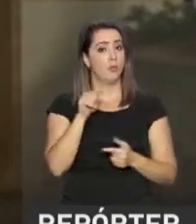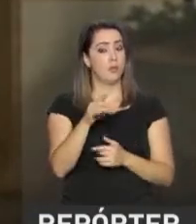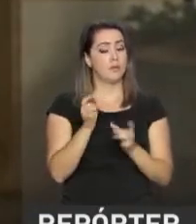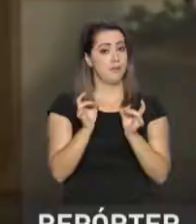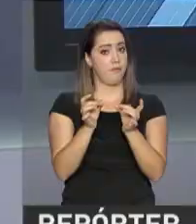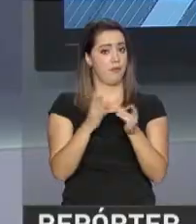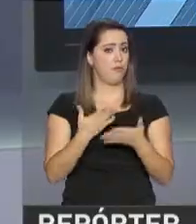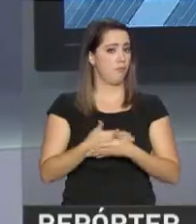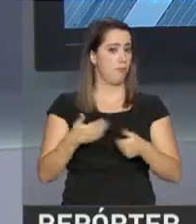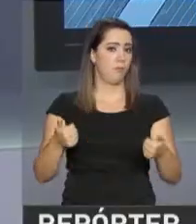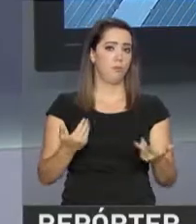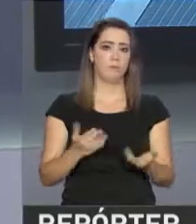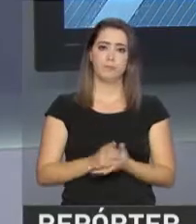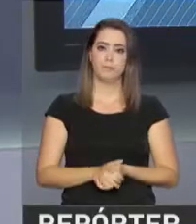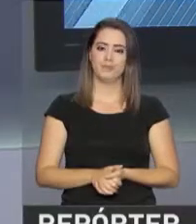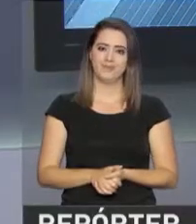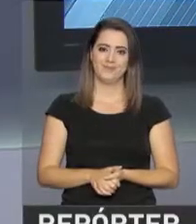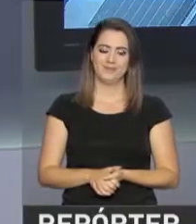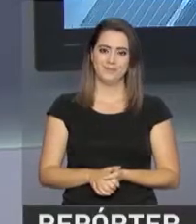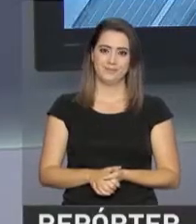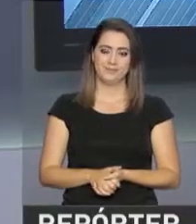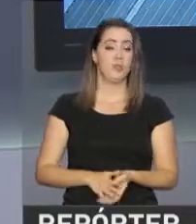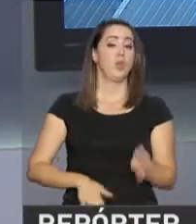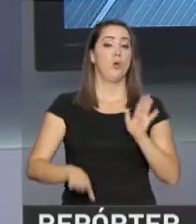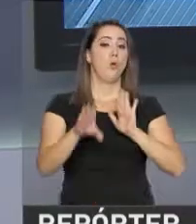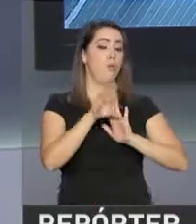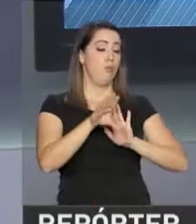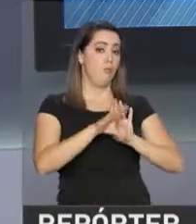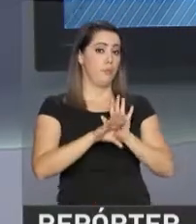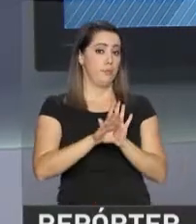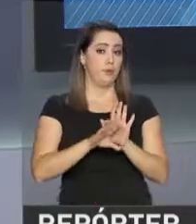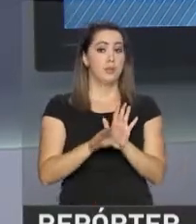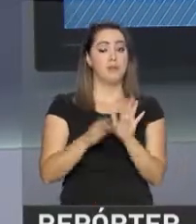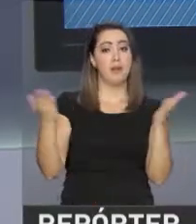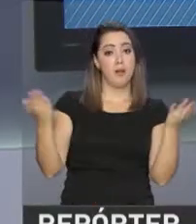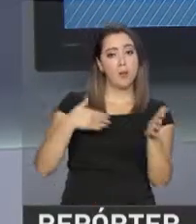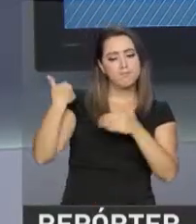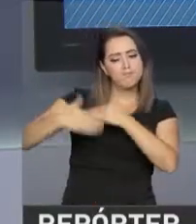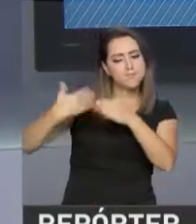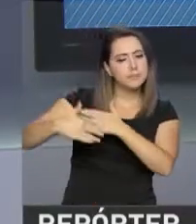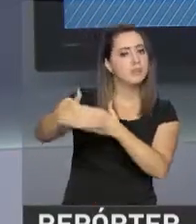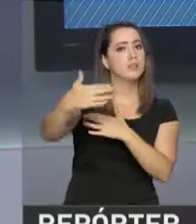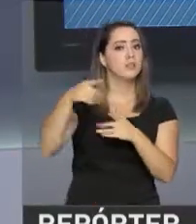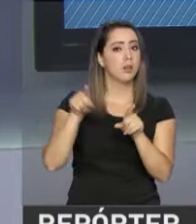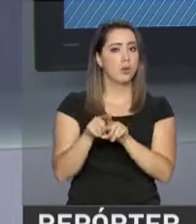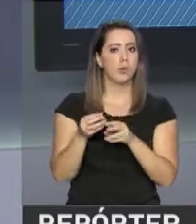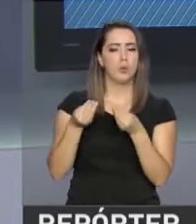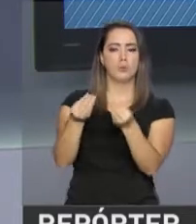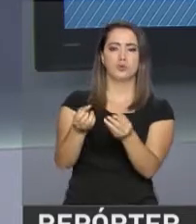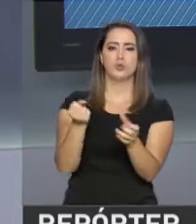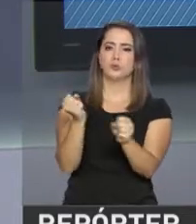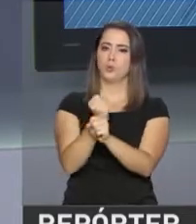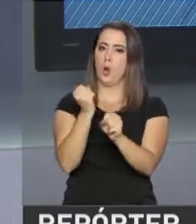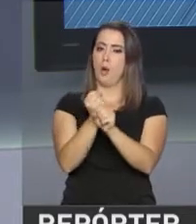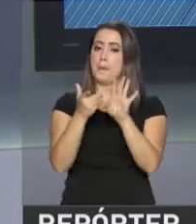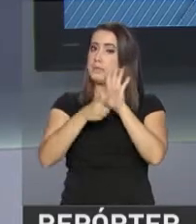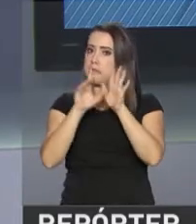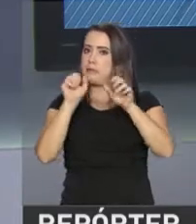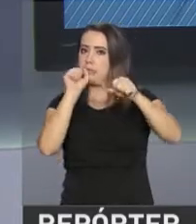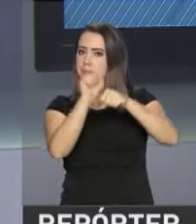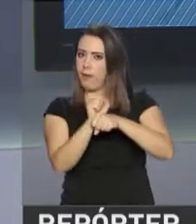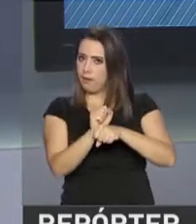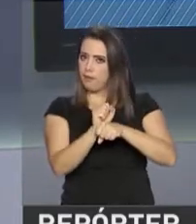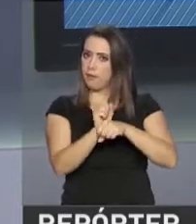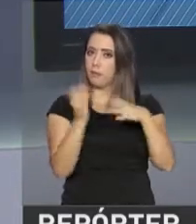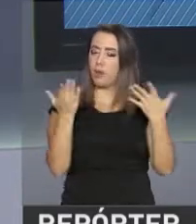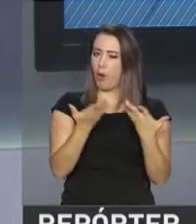venda que o programa agora é avançar continua com a entrega de obras que estavam paradas desta vez famílias